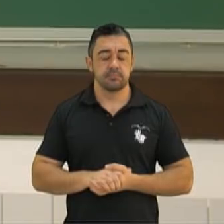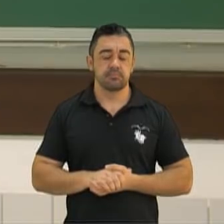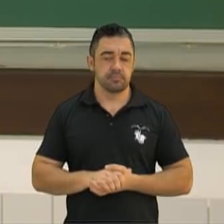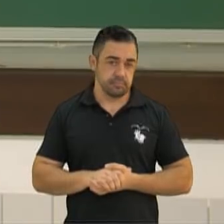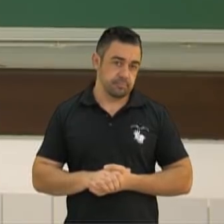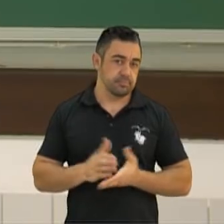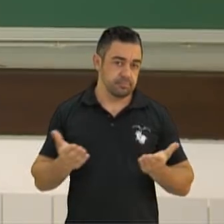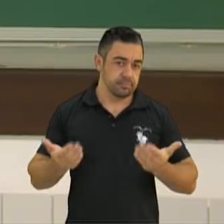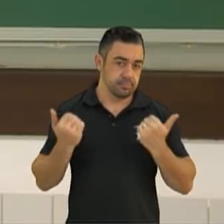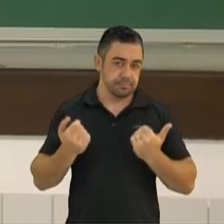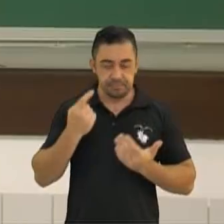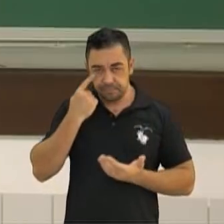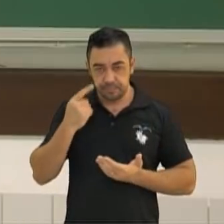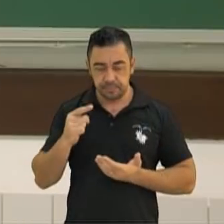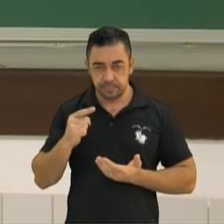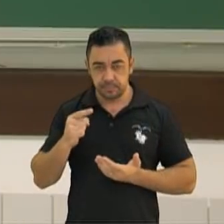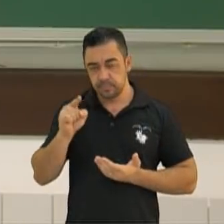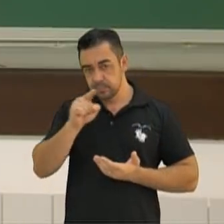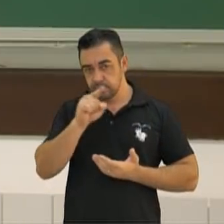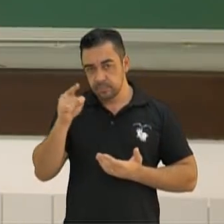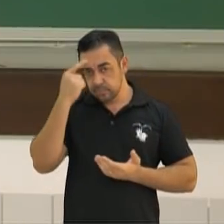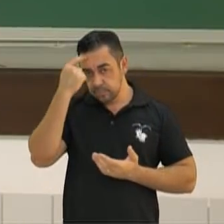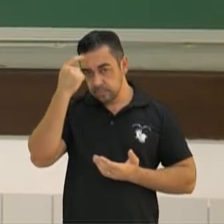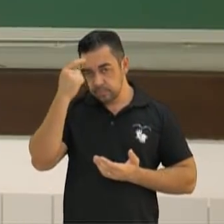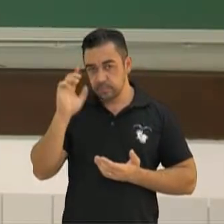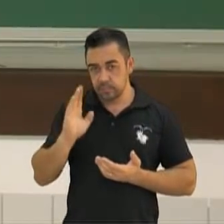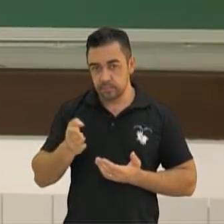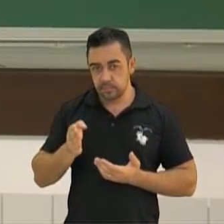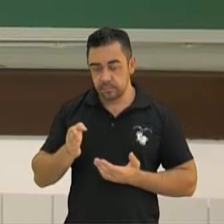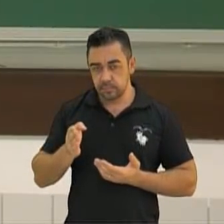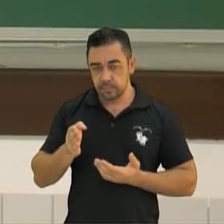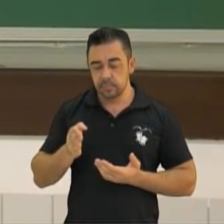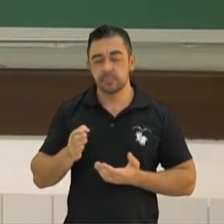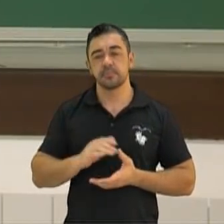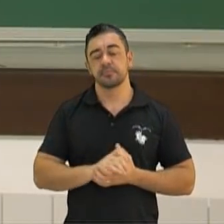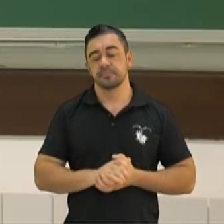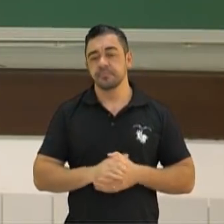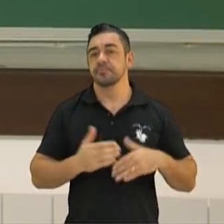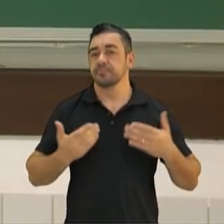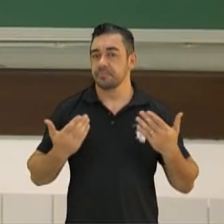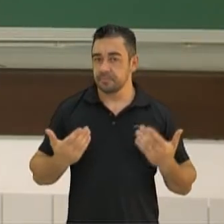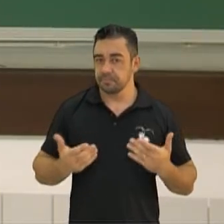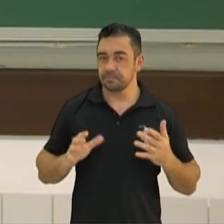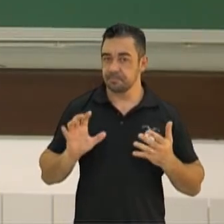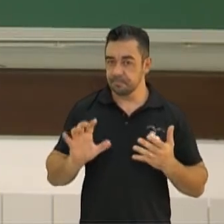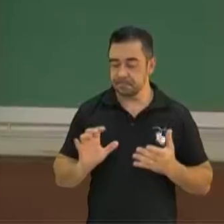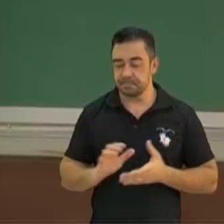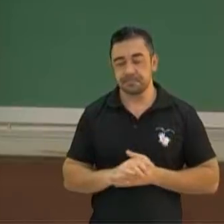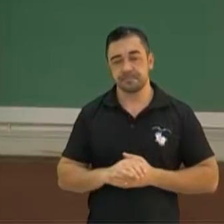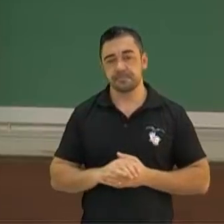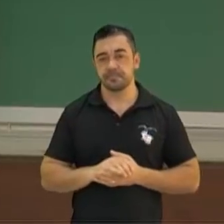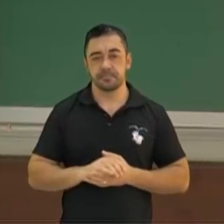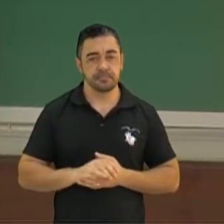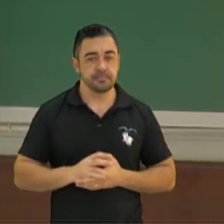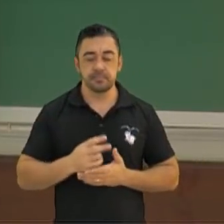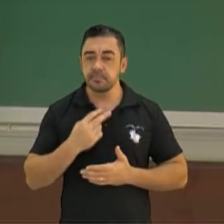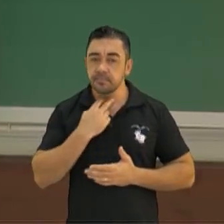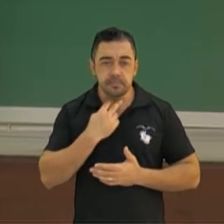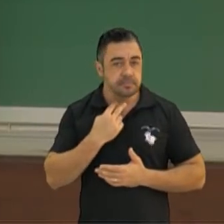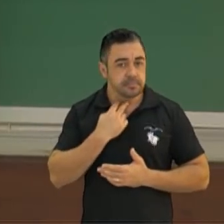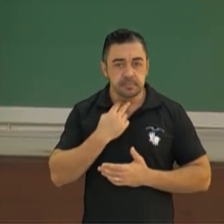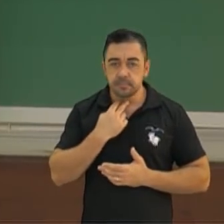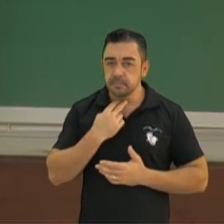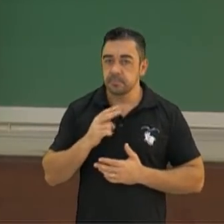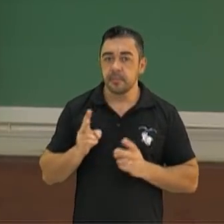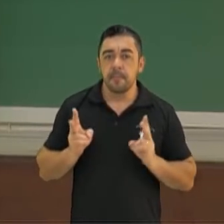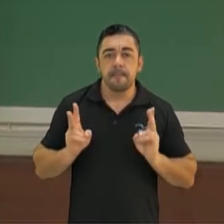Vamos lá, pessoal? E aí, pensou aí na sua casa? É o seguinte, pessoal, eles não devem ter a